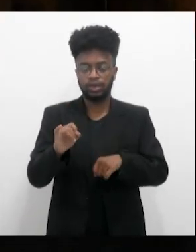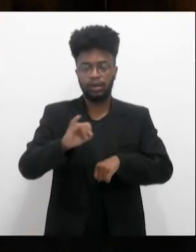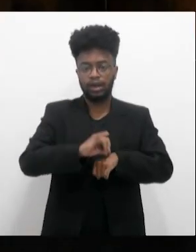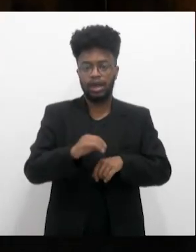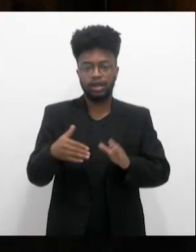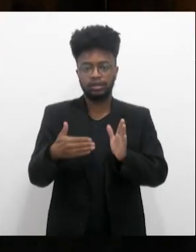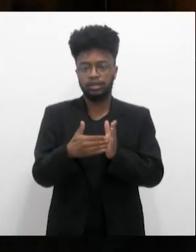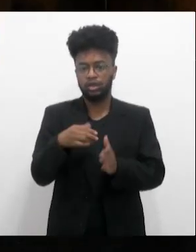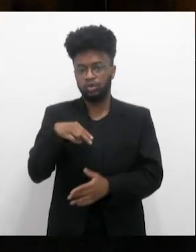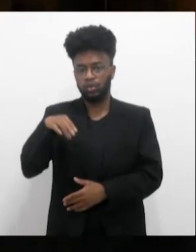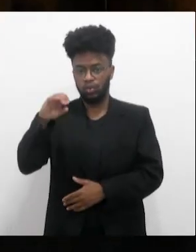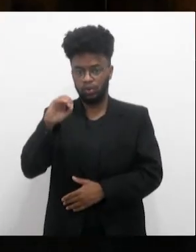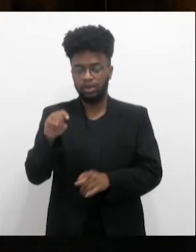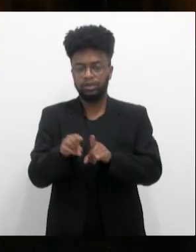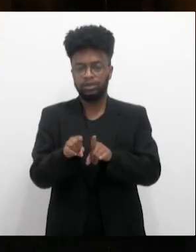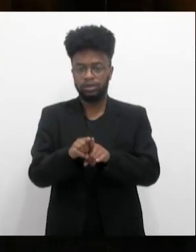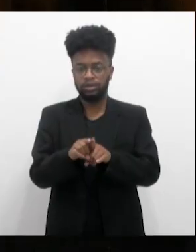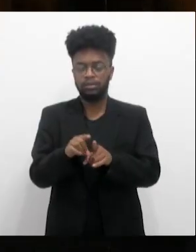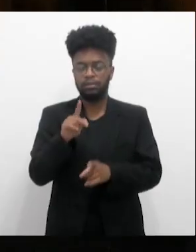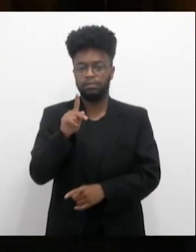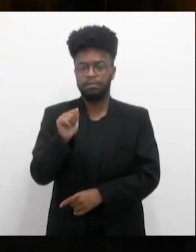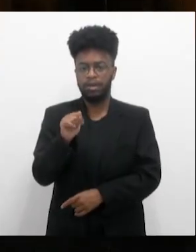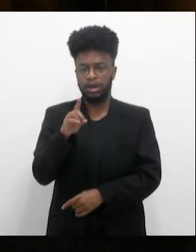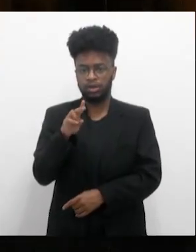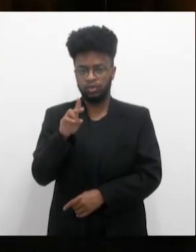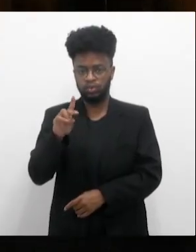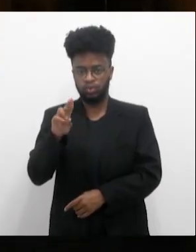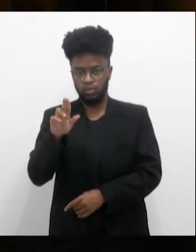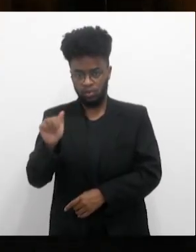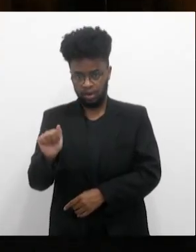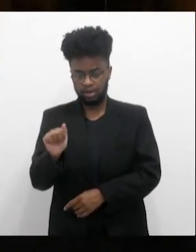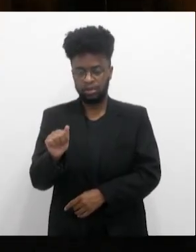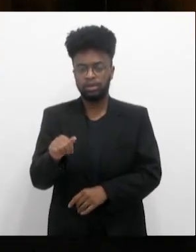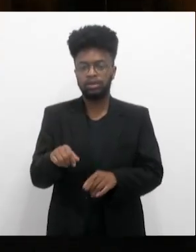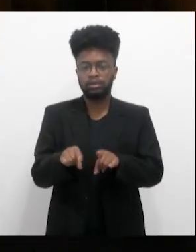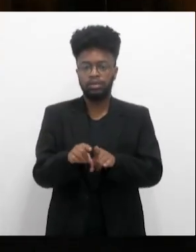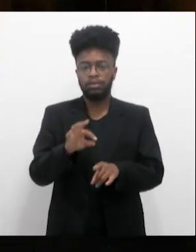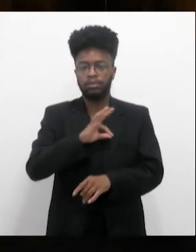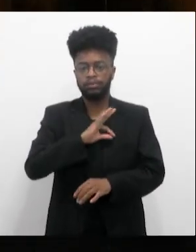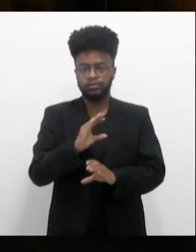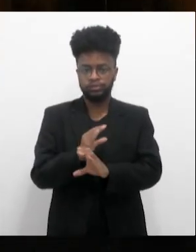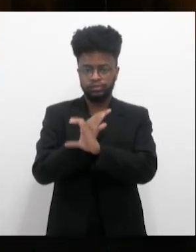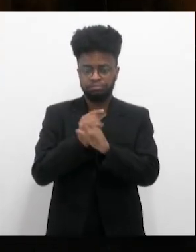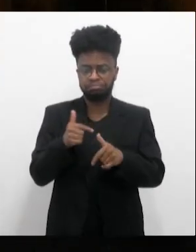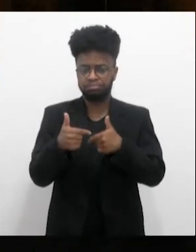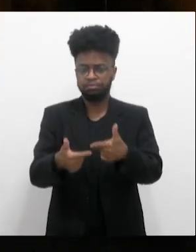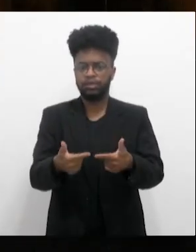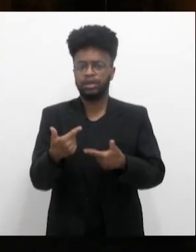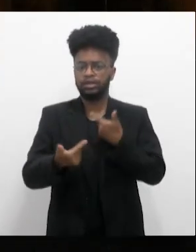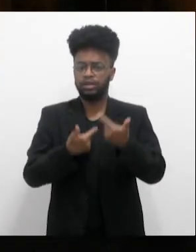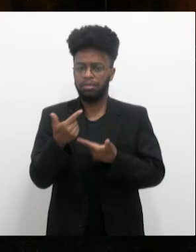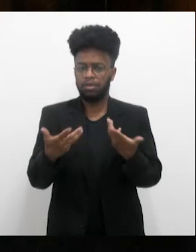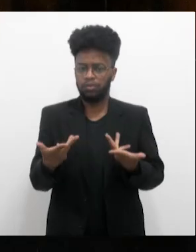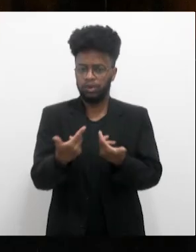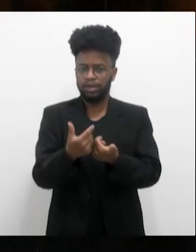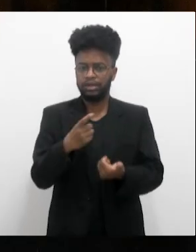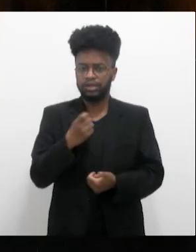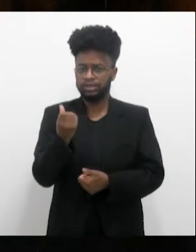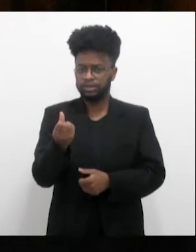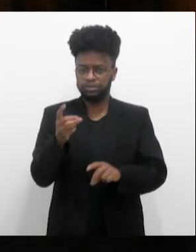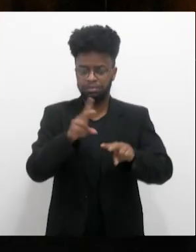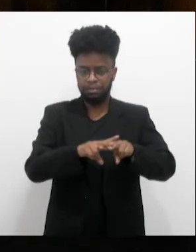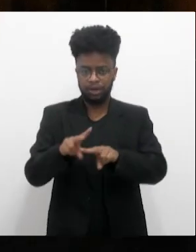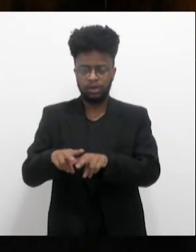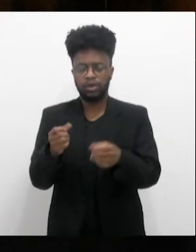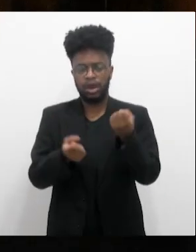noroeste, Santo Antônio de Pádua, senhora presidente, a Polícia Civil fez um excelente trabalho, 6 presos, veículos